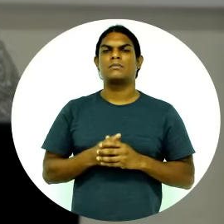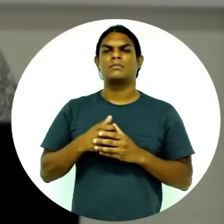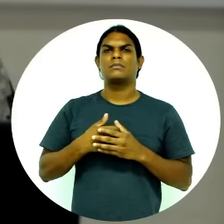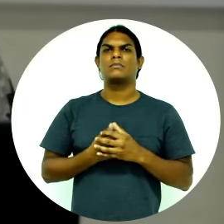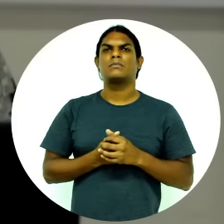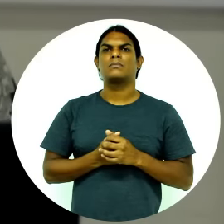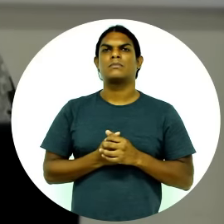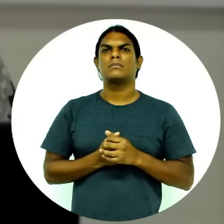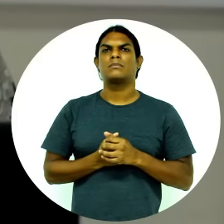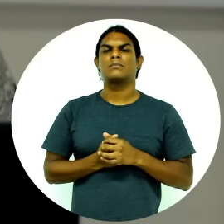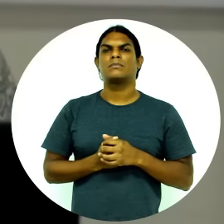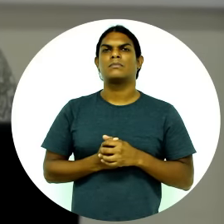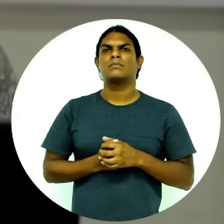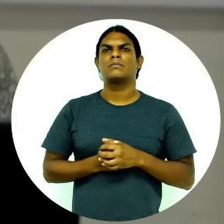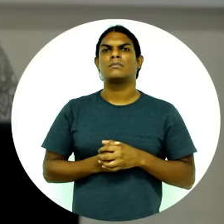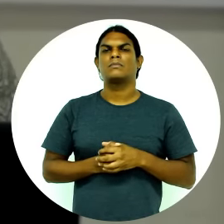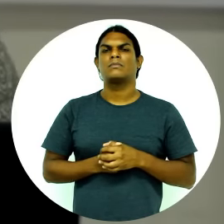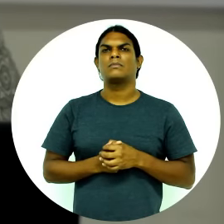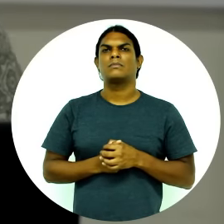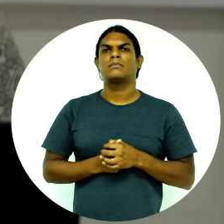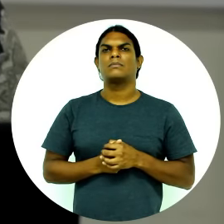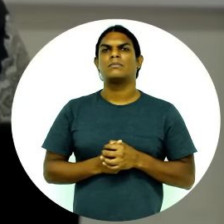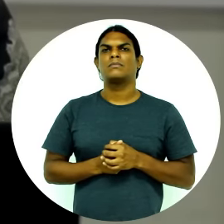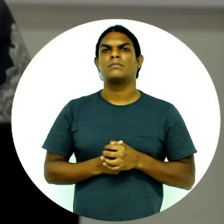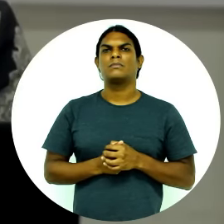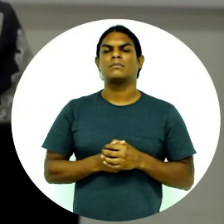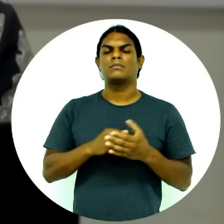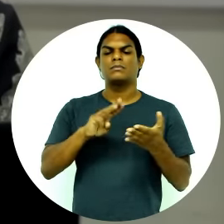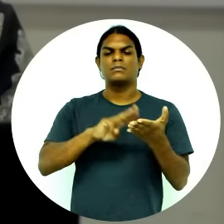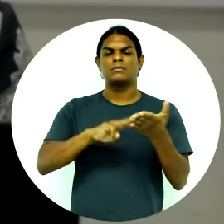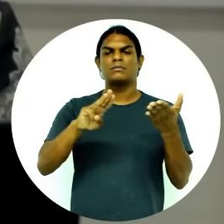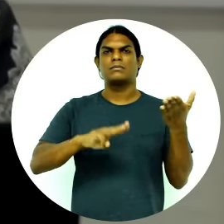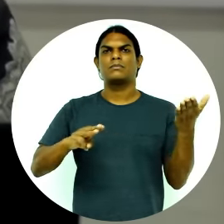alguma forma, o resultado da avaliação de